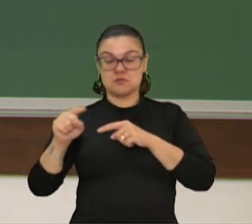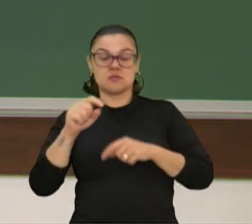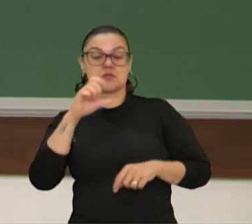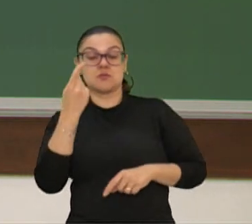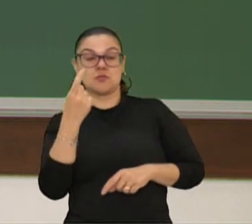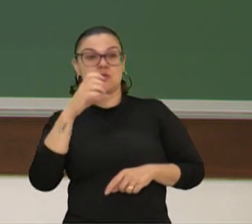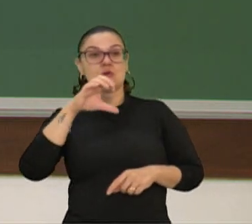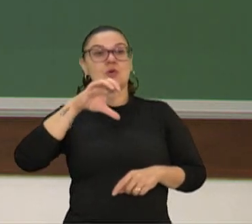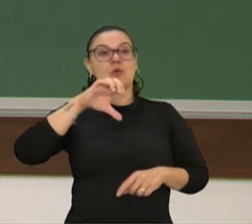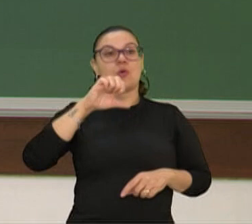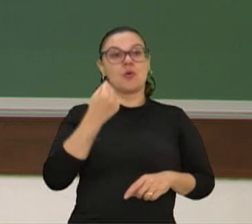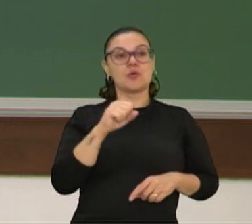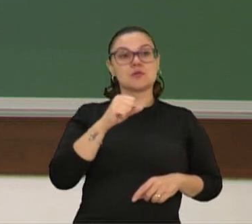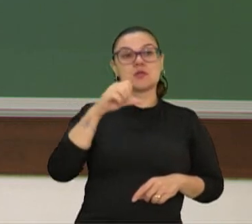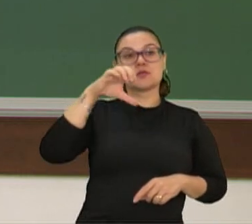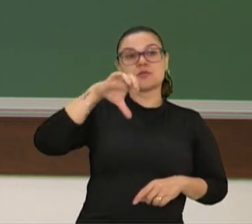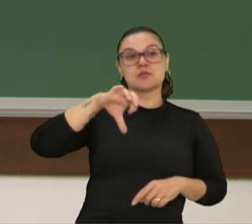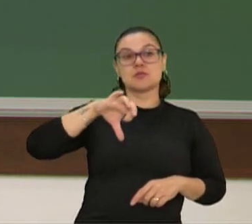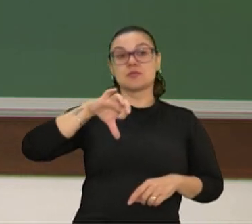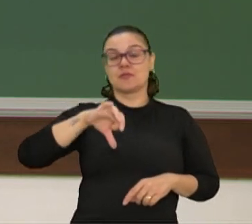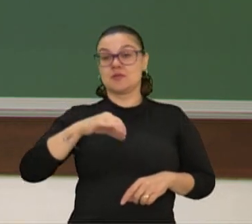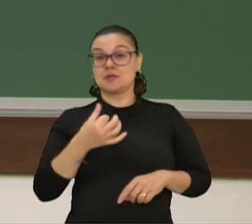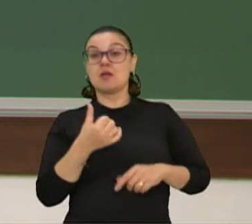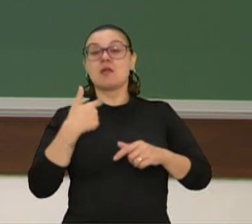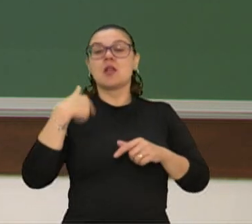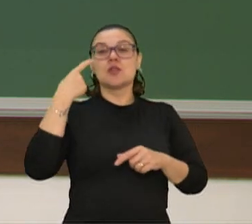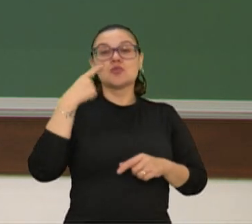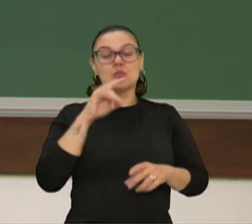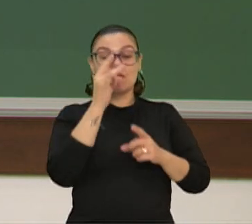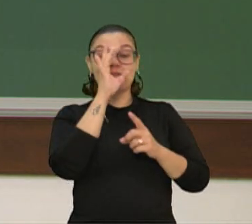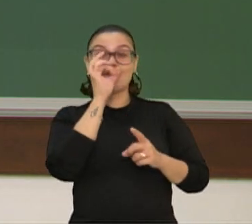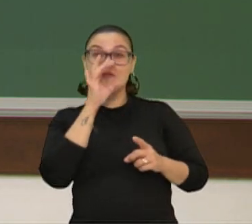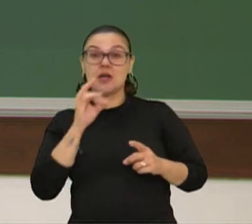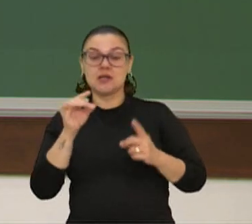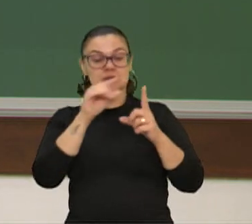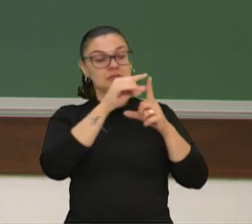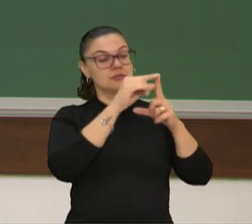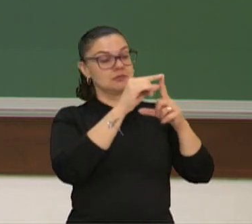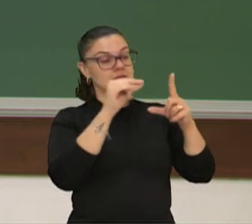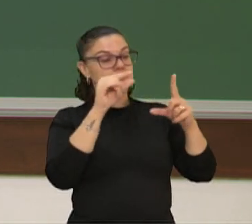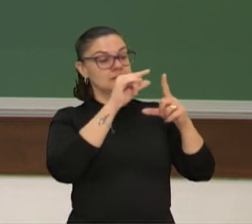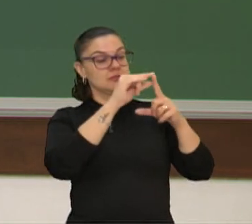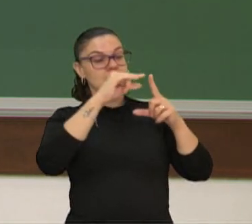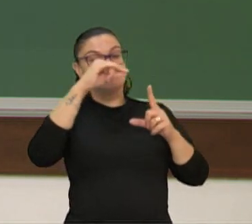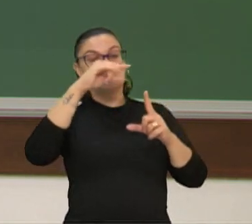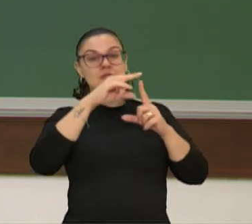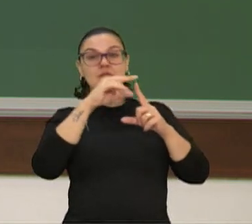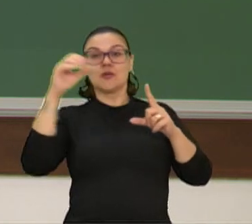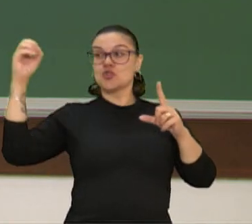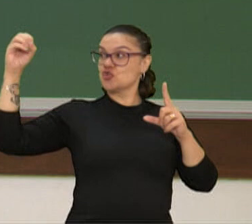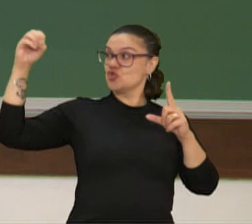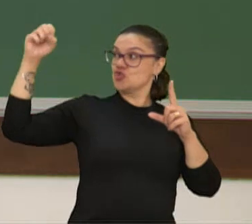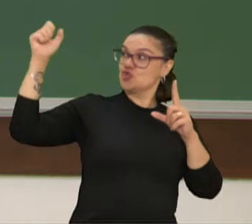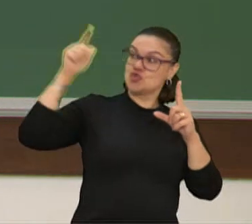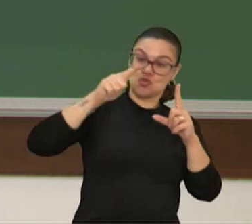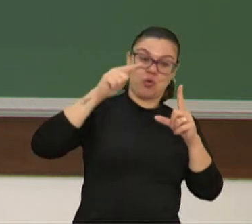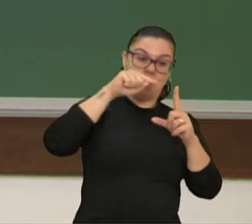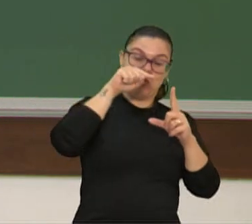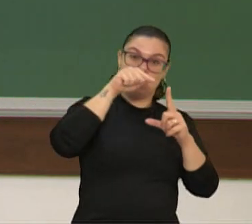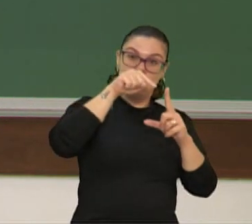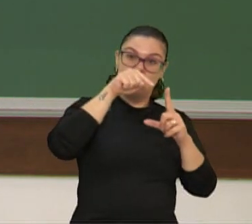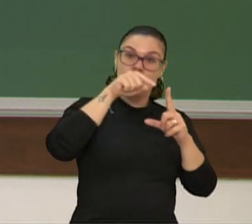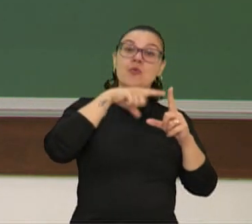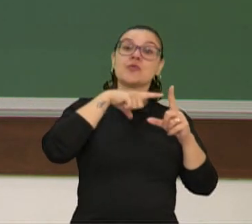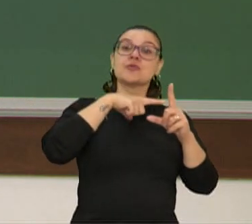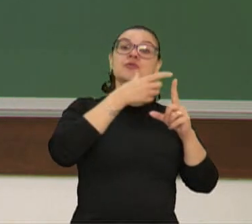1796, ele percebeu que as partes verdes da planta, quando estavam iluminadas, é que faziam esse processo.